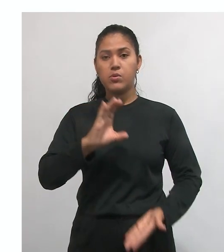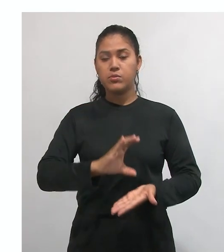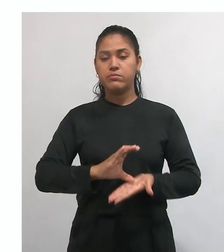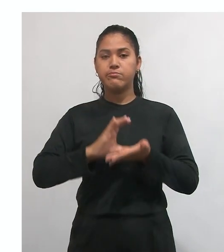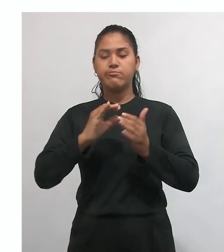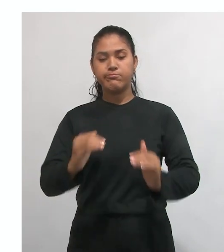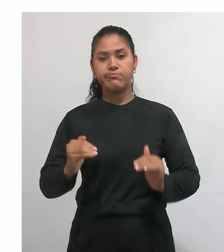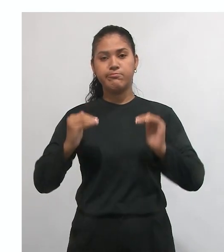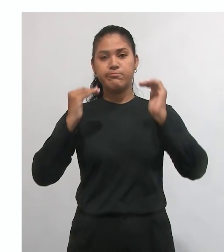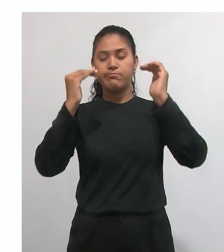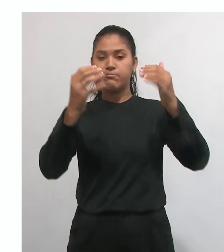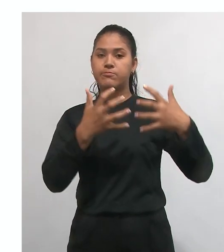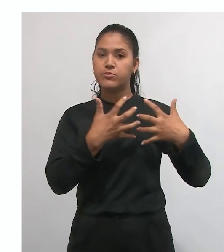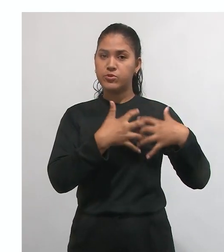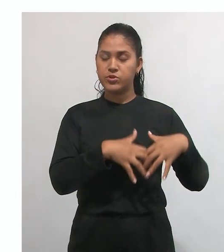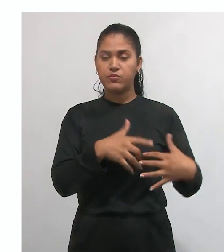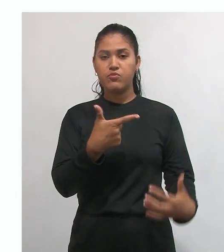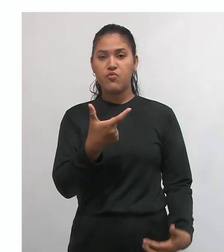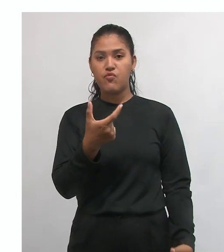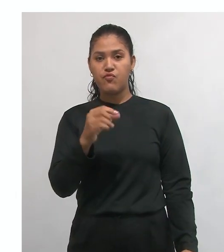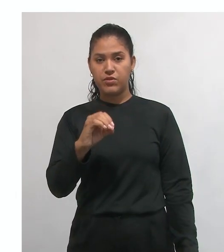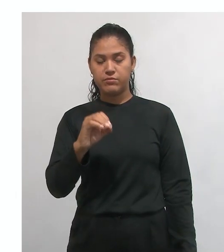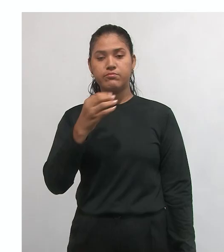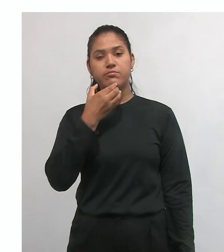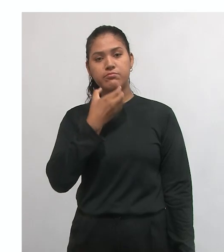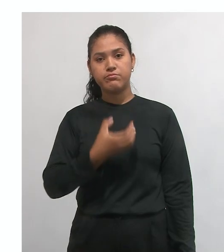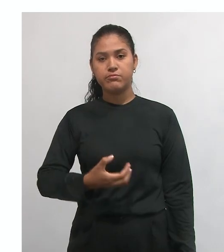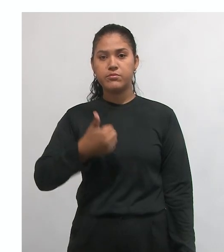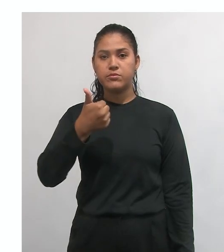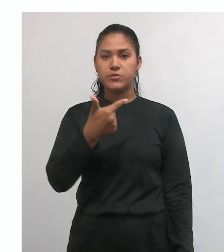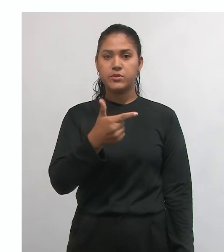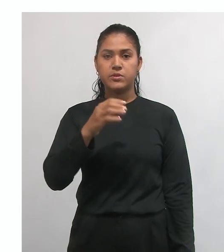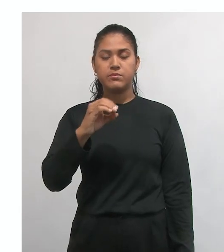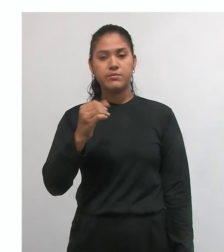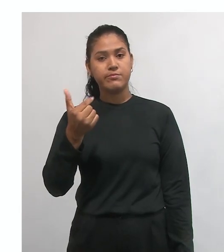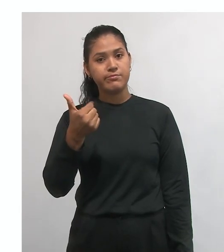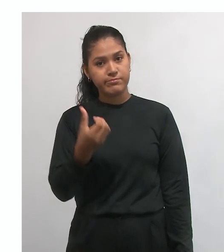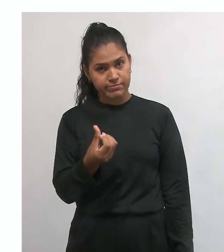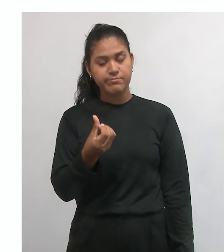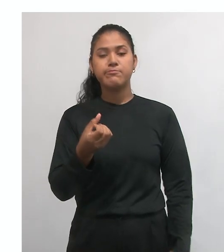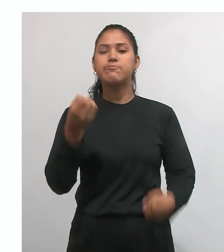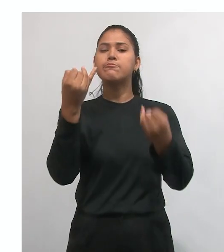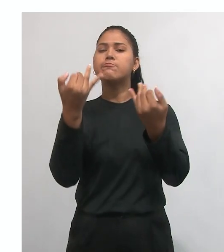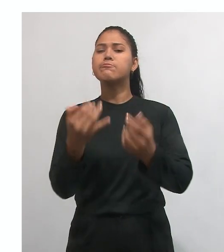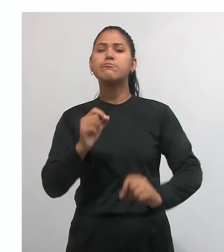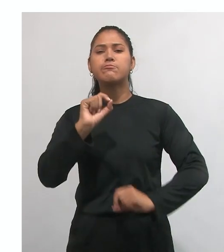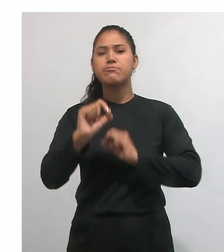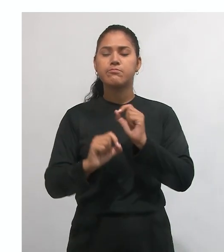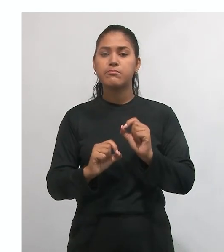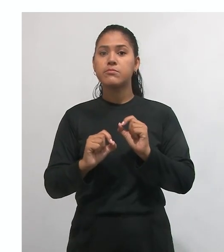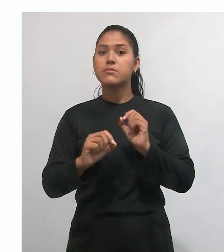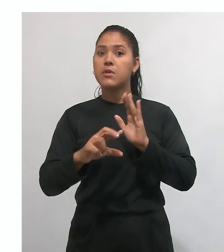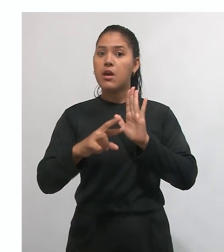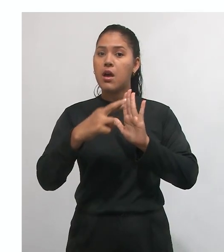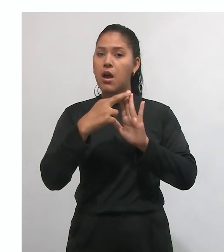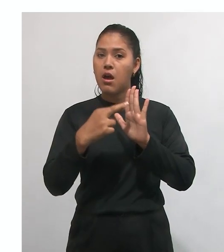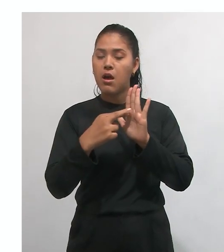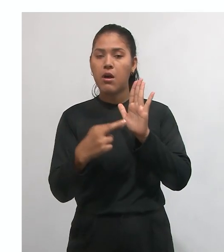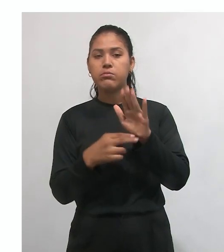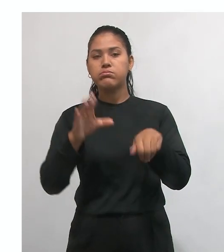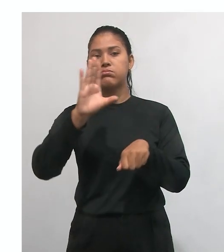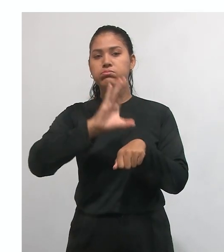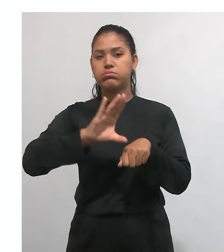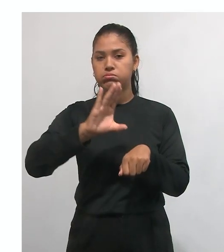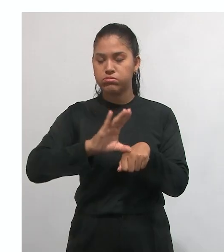79 do Conselho Superior do IFRO, de 20 de dezembro de 2016, que dispõe sobre o regulamento de estágio